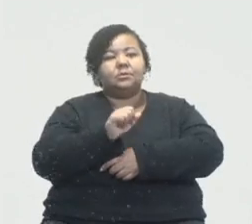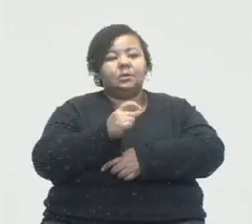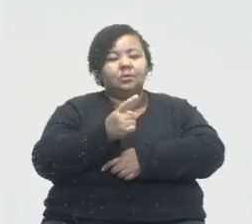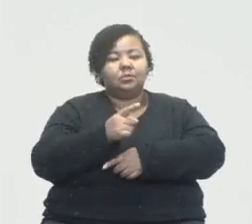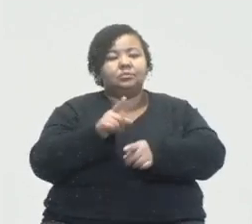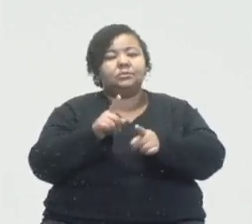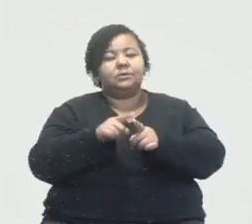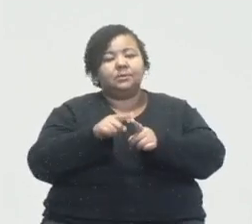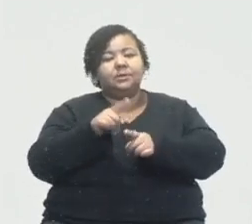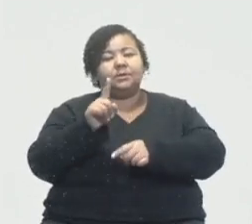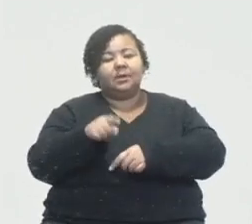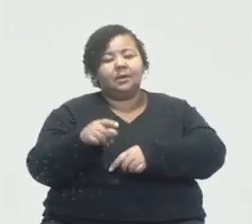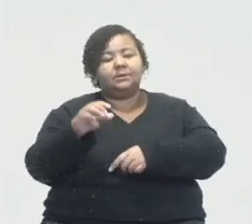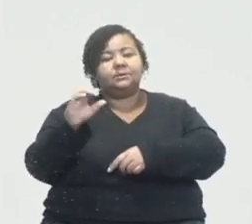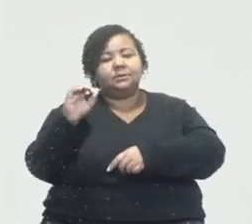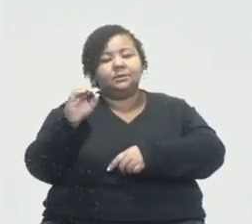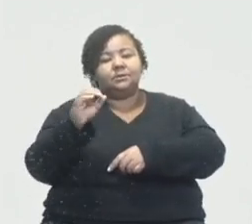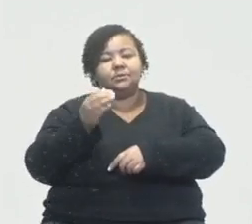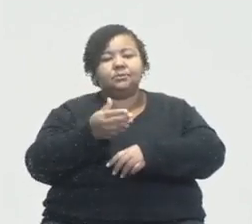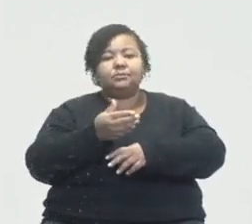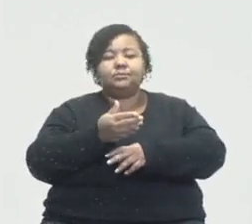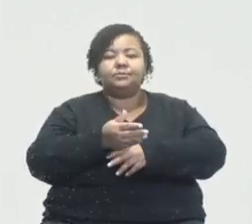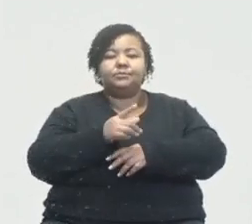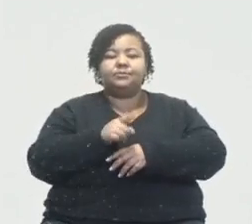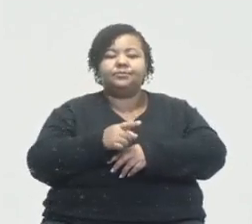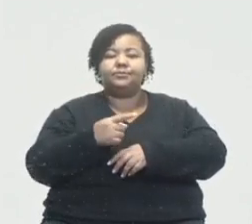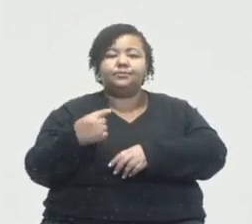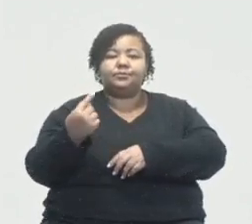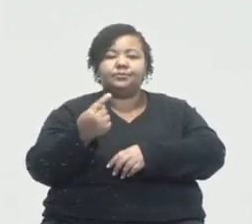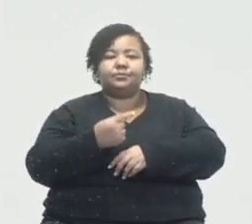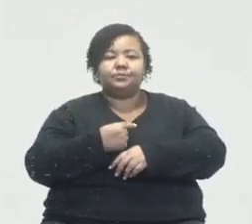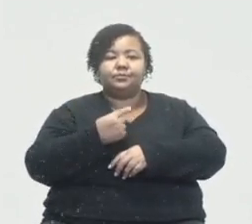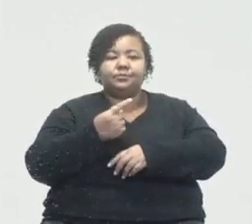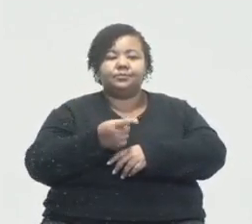A1 também é 0. Logo, o nosso